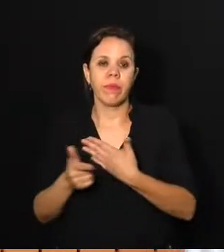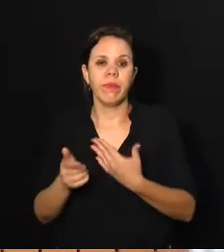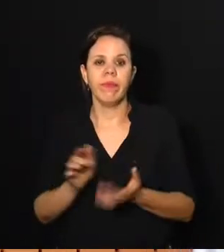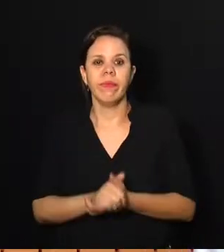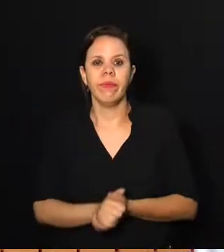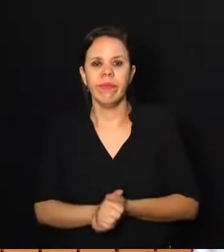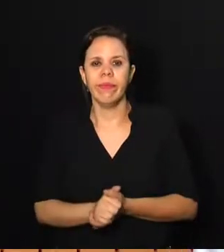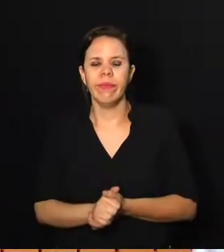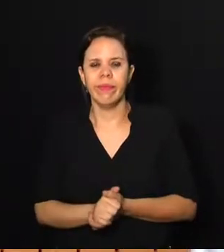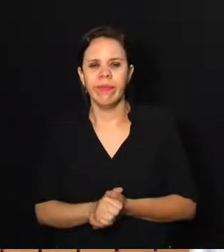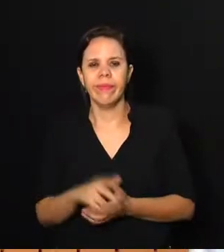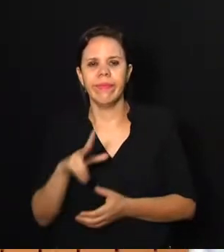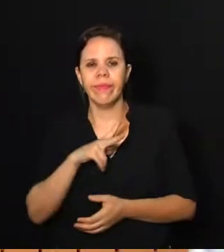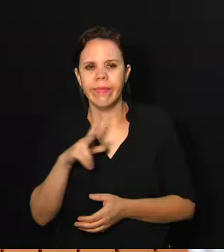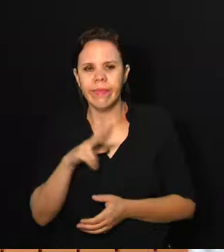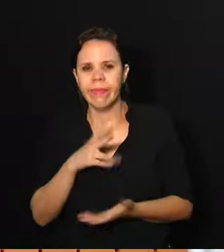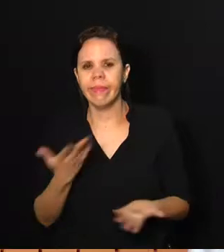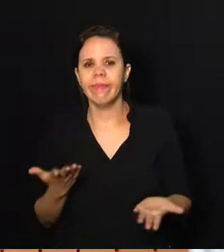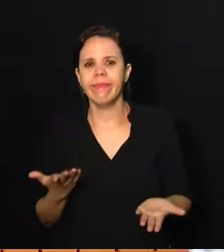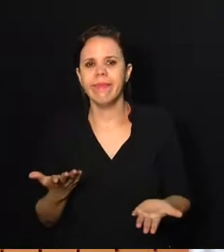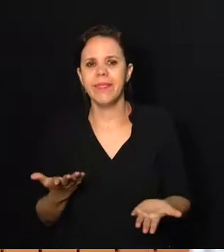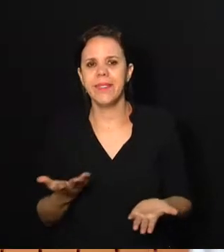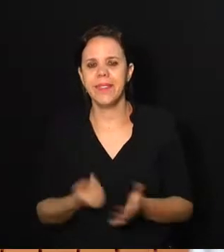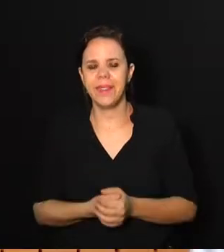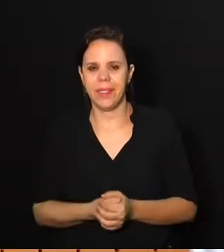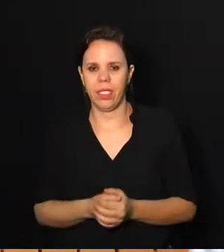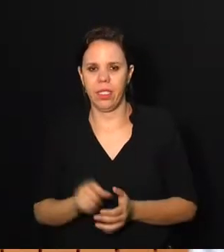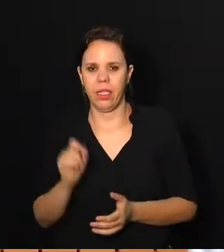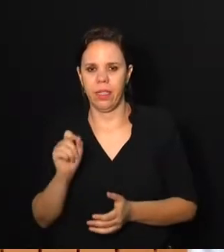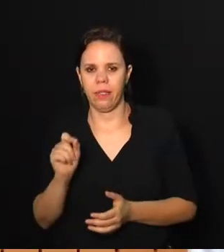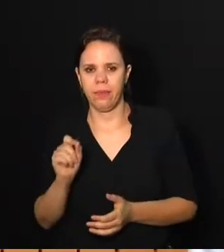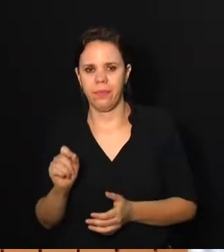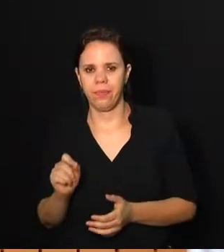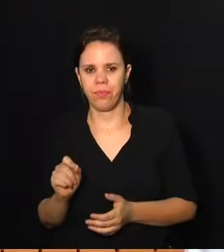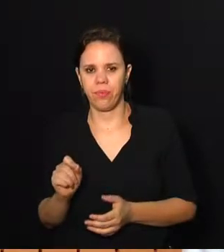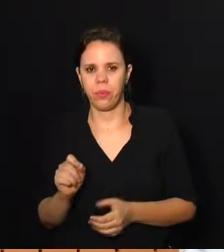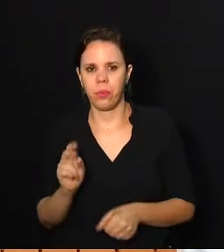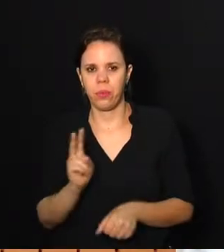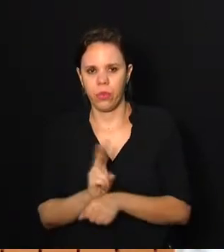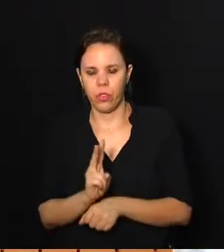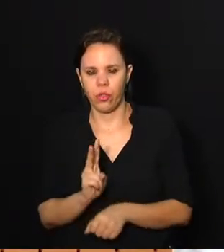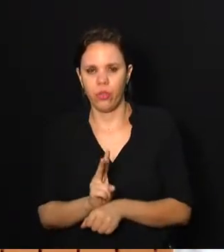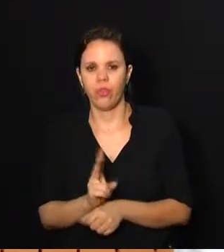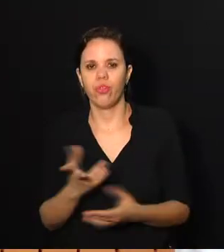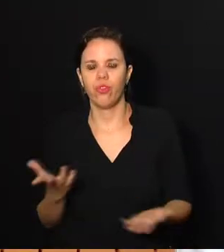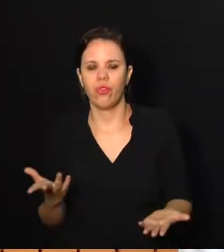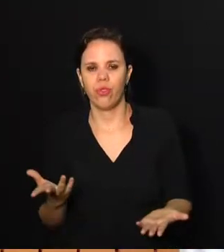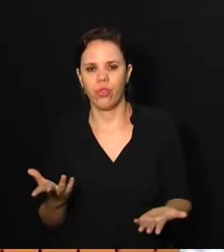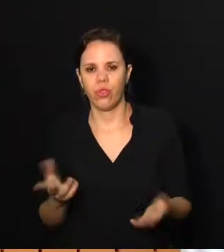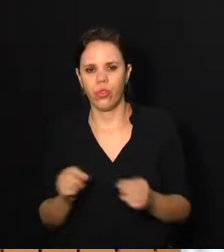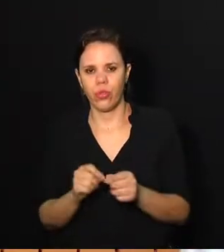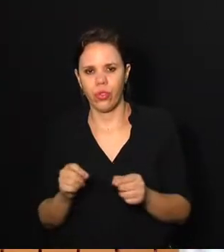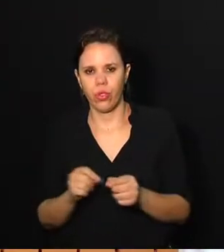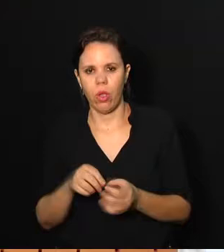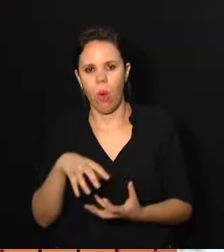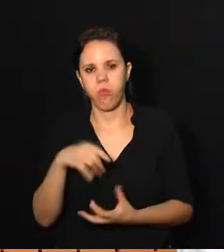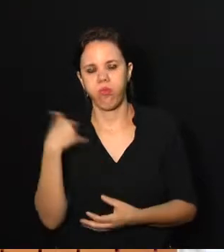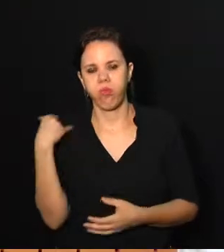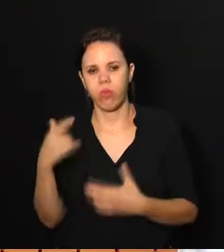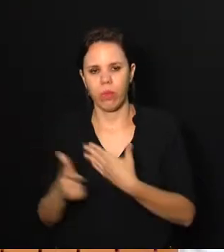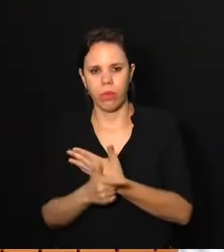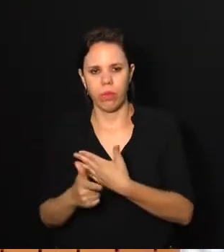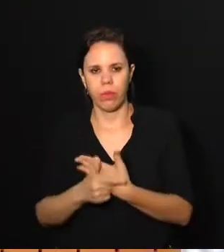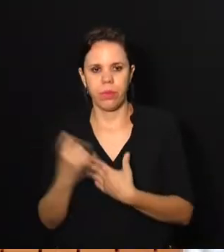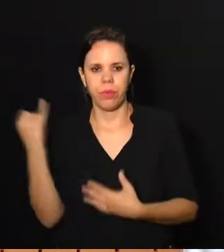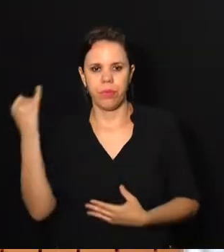que a rede particular, né, que tem de cuidados com os idosos, fazem um papel importante, né? Queria dizer